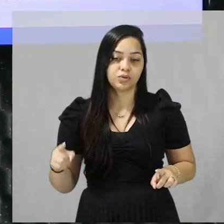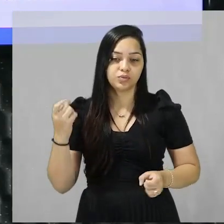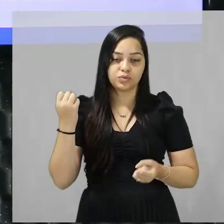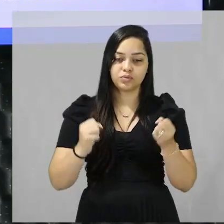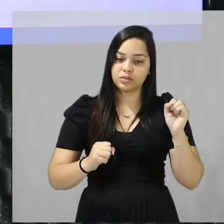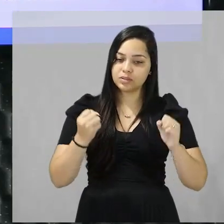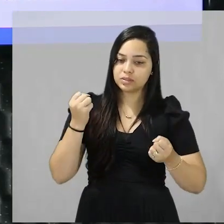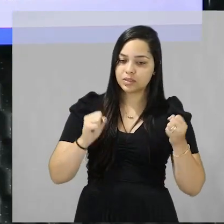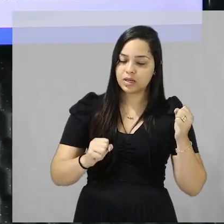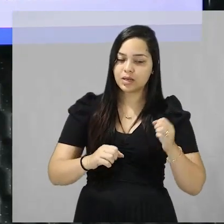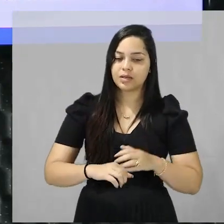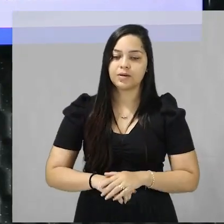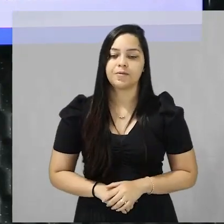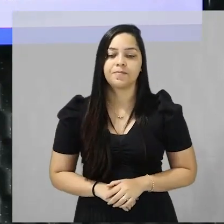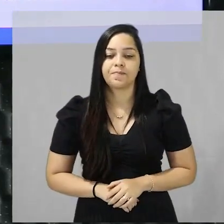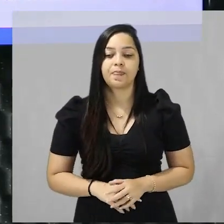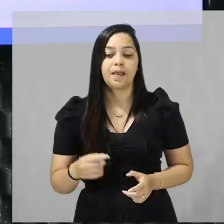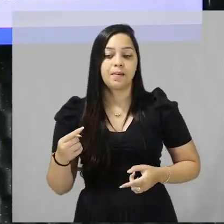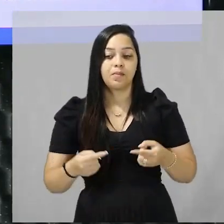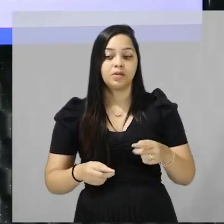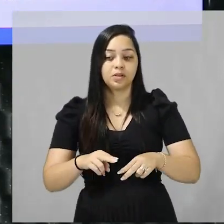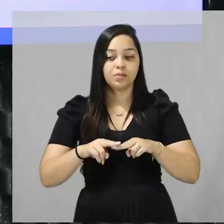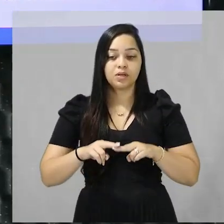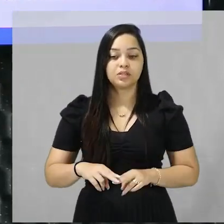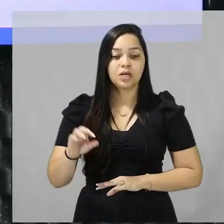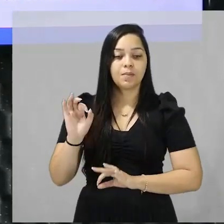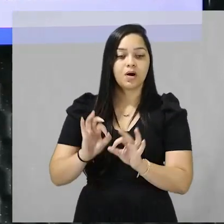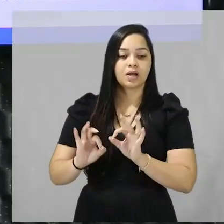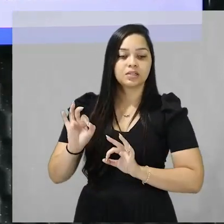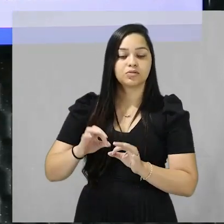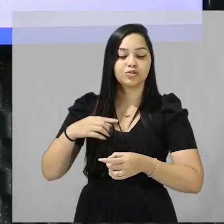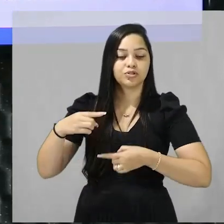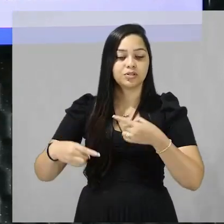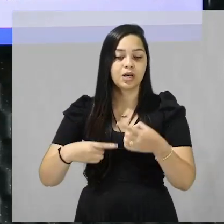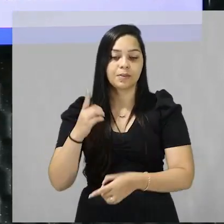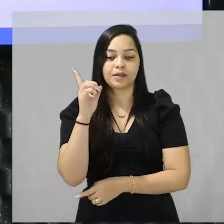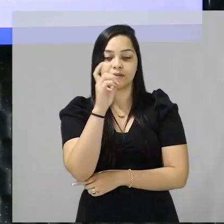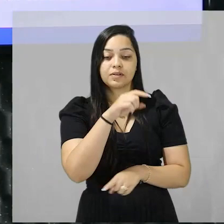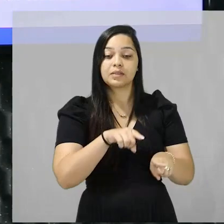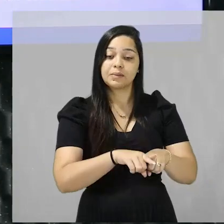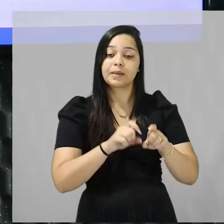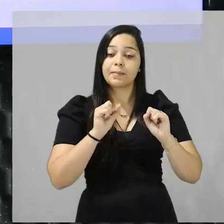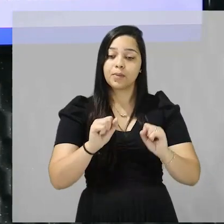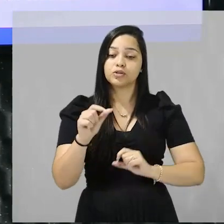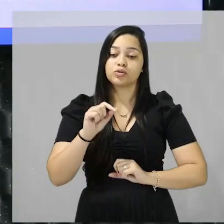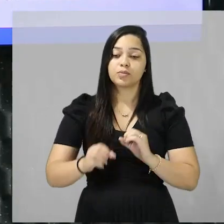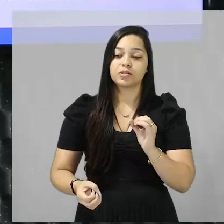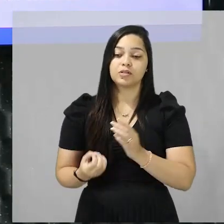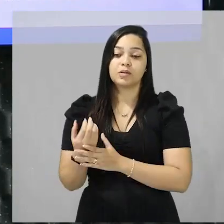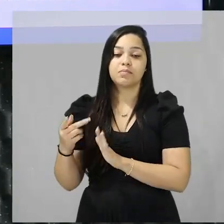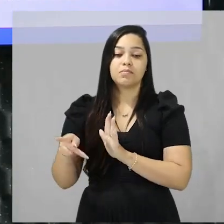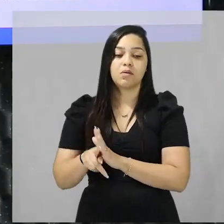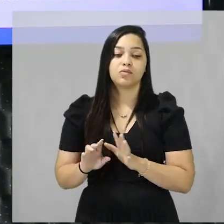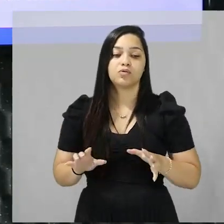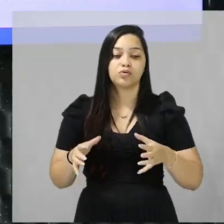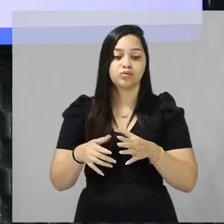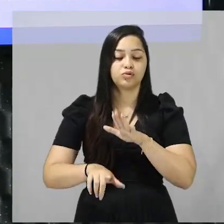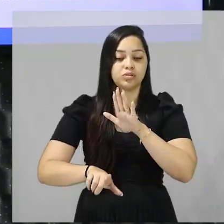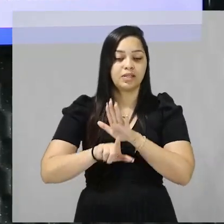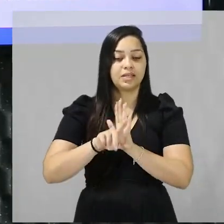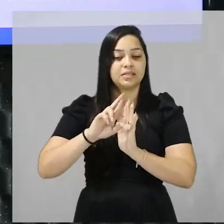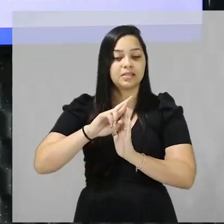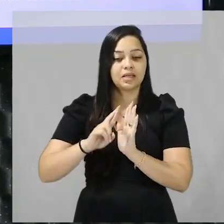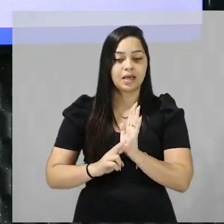objetos que industrializamos. Política é, portanto, uma organização dinâmica,